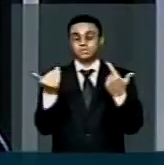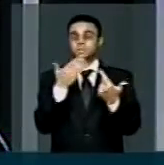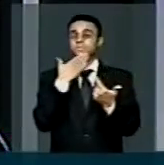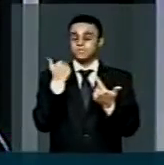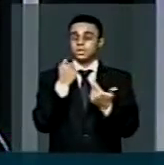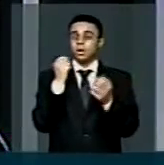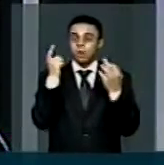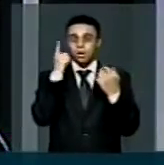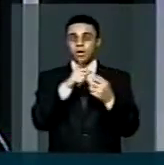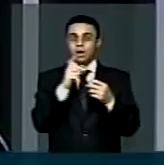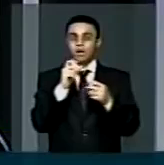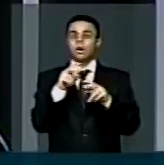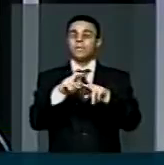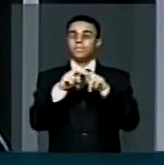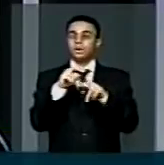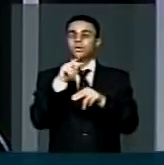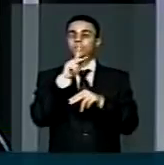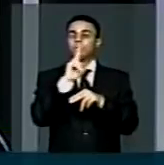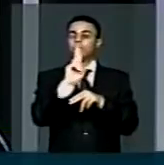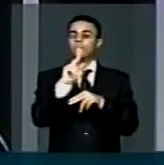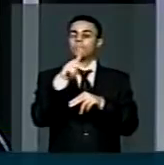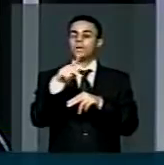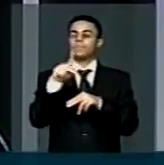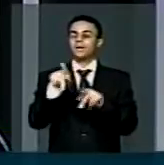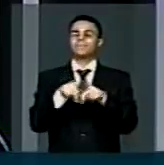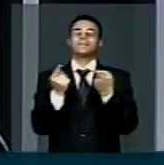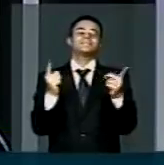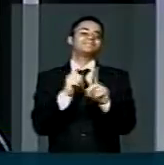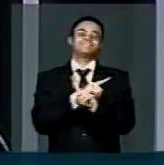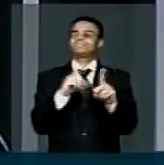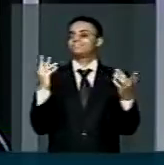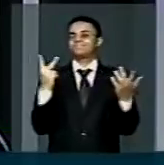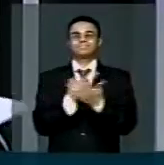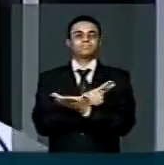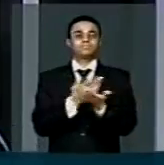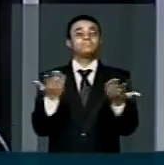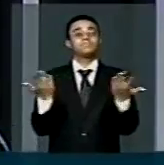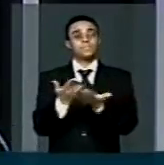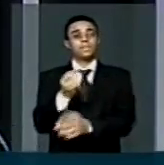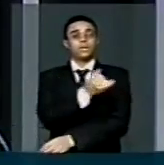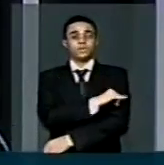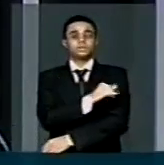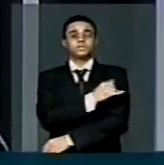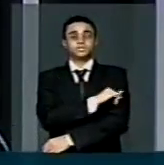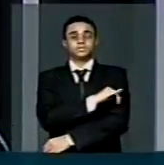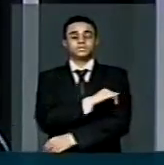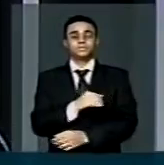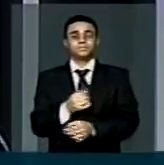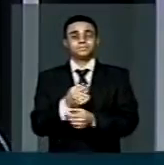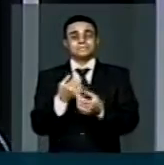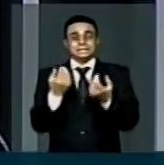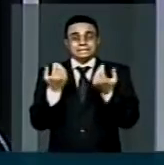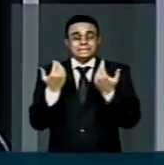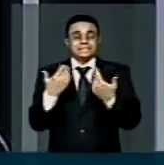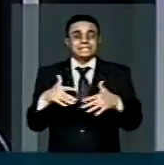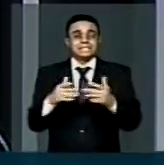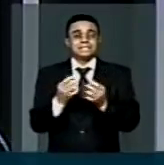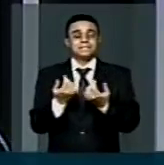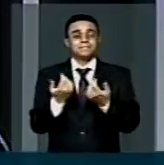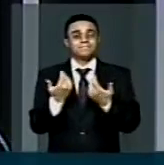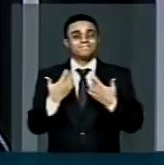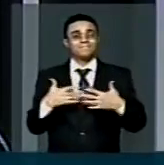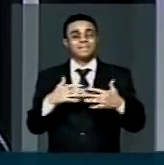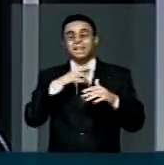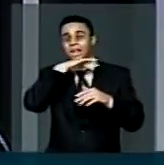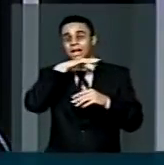melhoraria com as UPPs, mas não foi isso que aconteceu. O Rio de Janeiro vive um momento muito delicado e a impressão